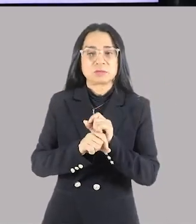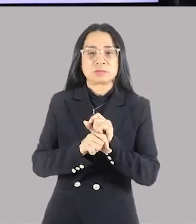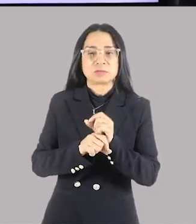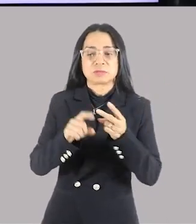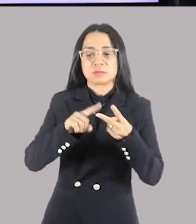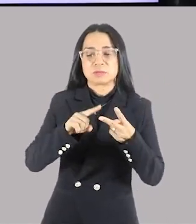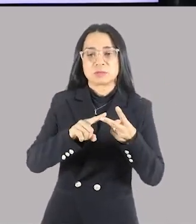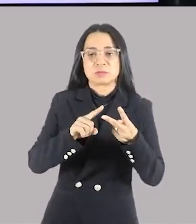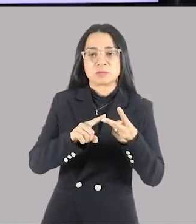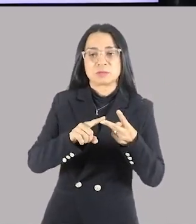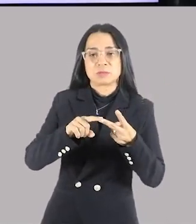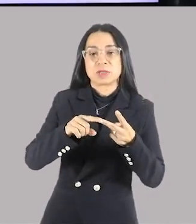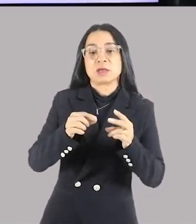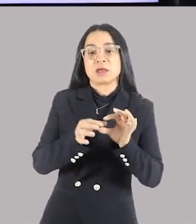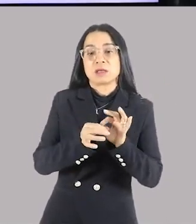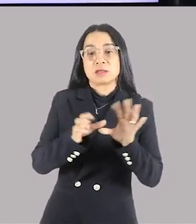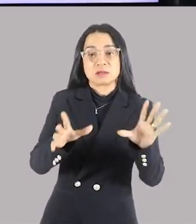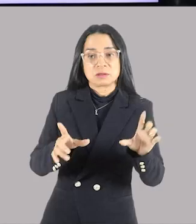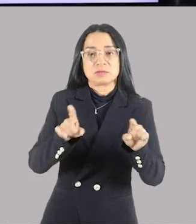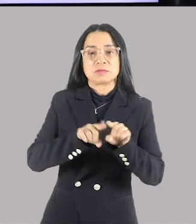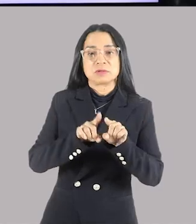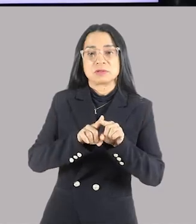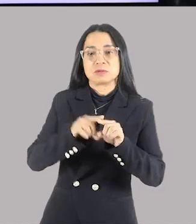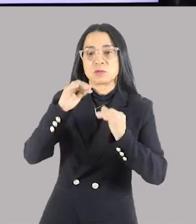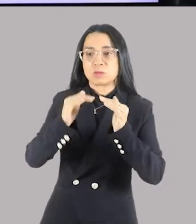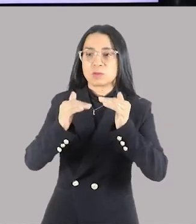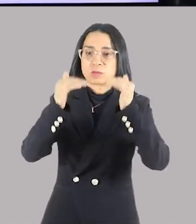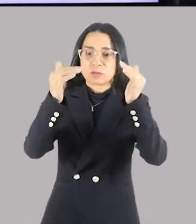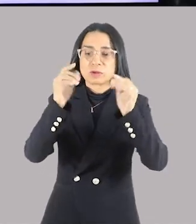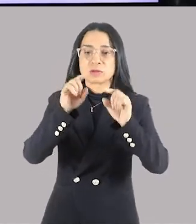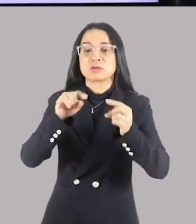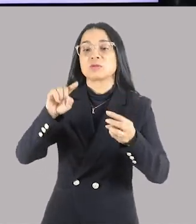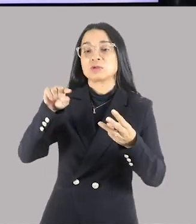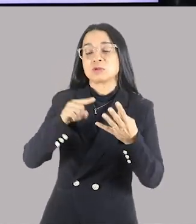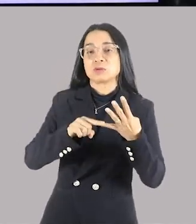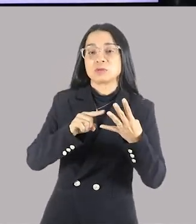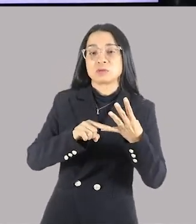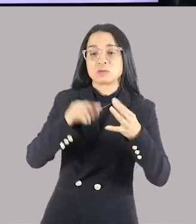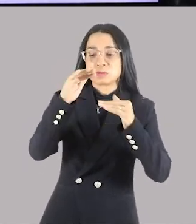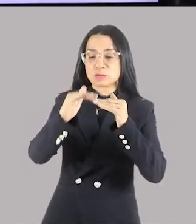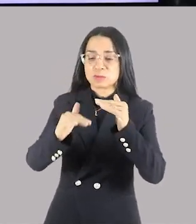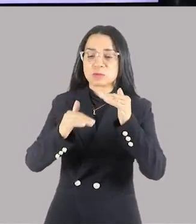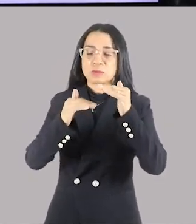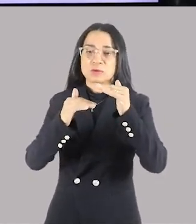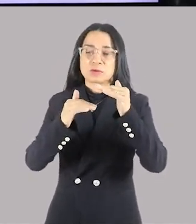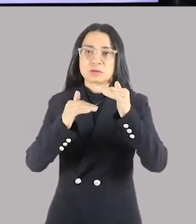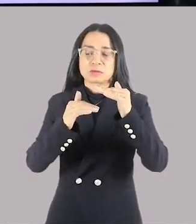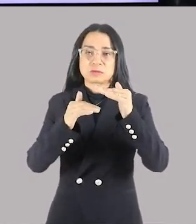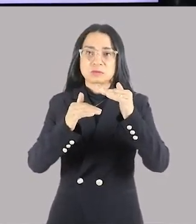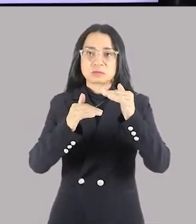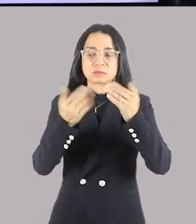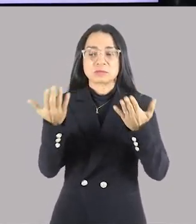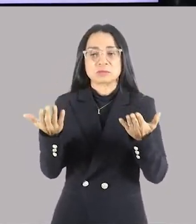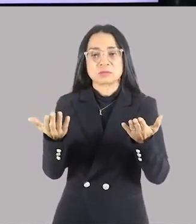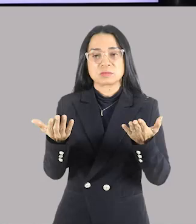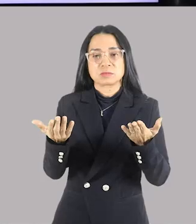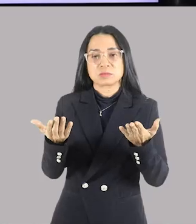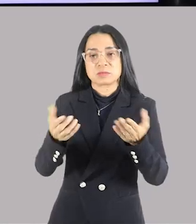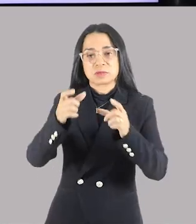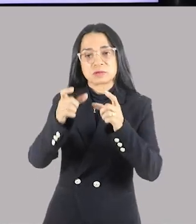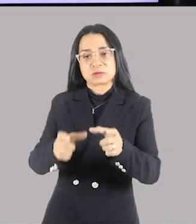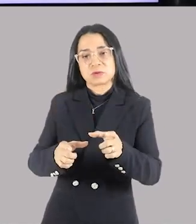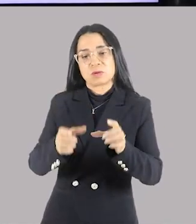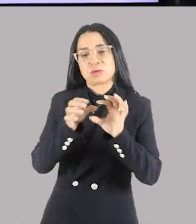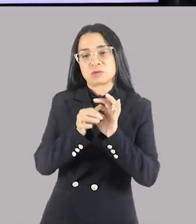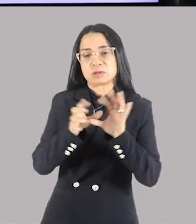os órgãos autônomos, os órgãos superiores e os órgãos subalternos. Quando falamos de órgãos